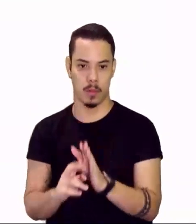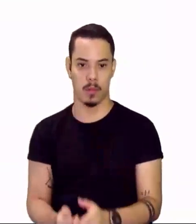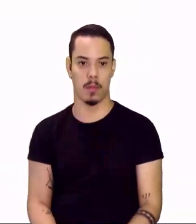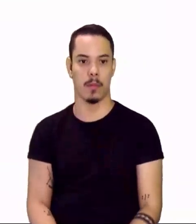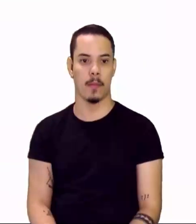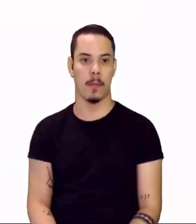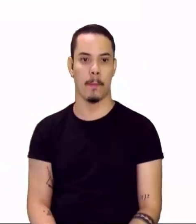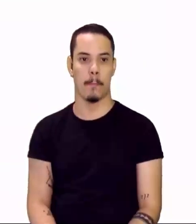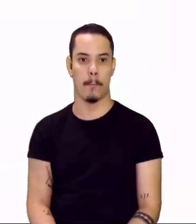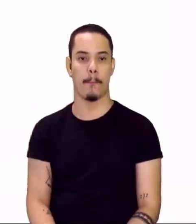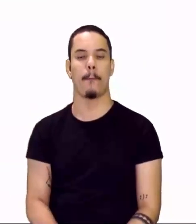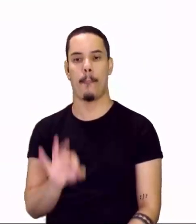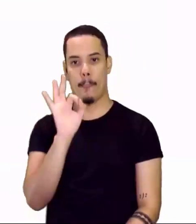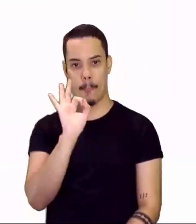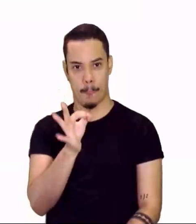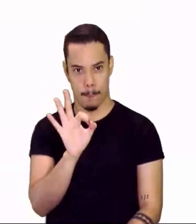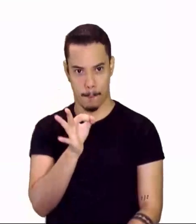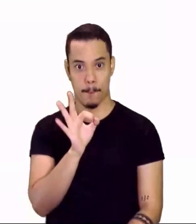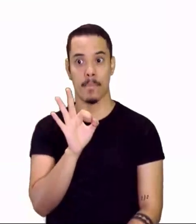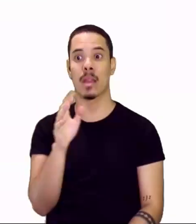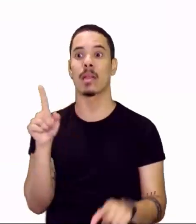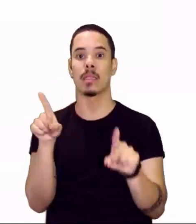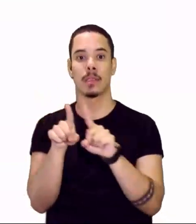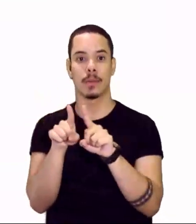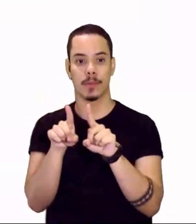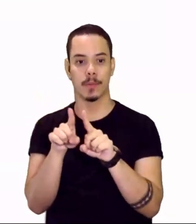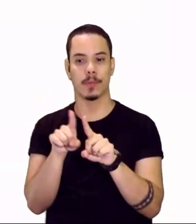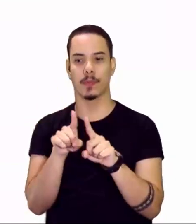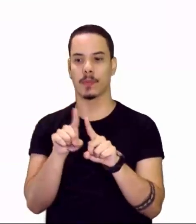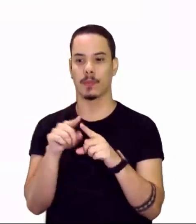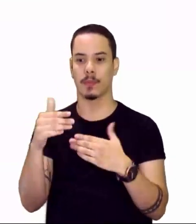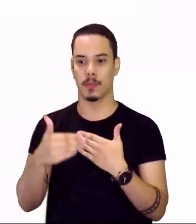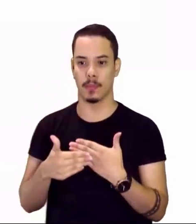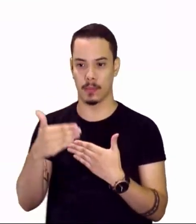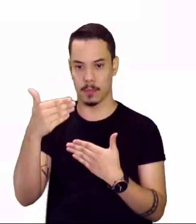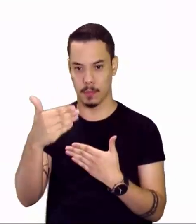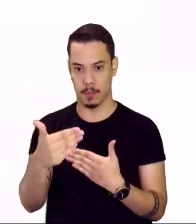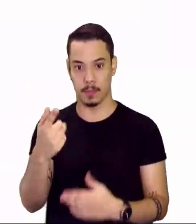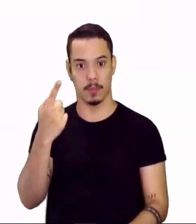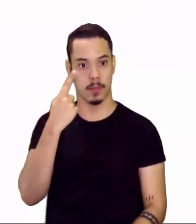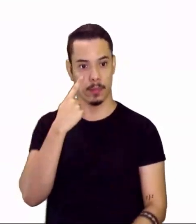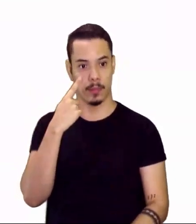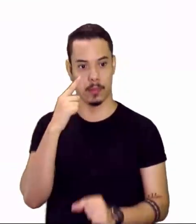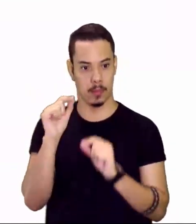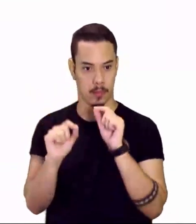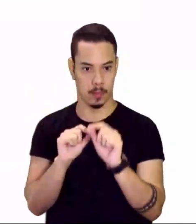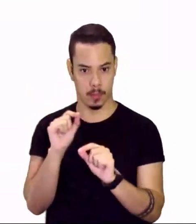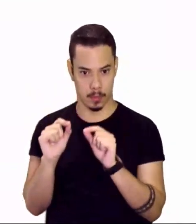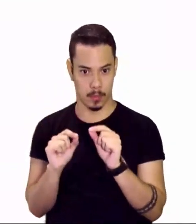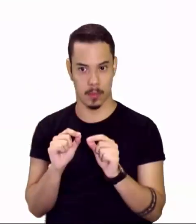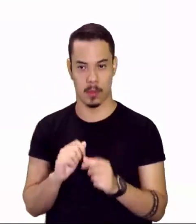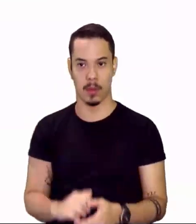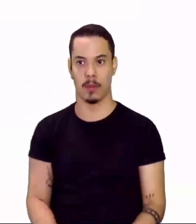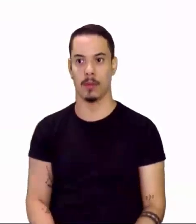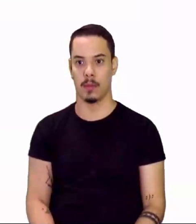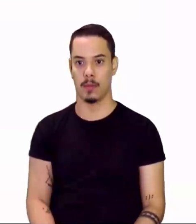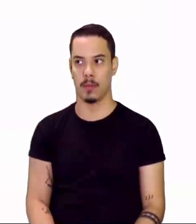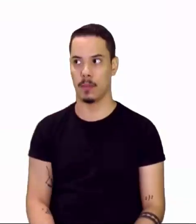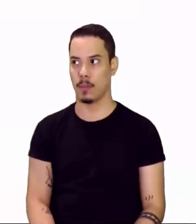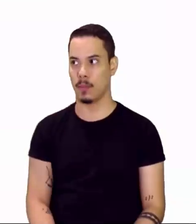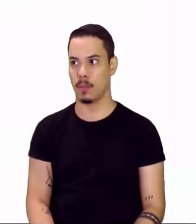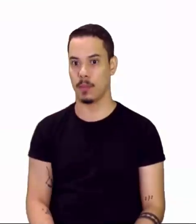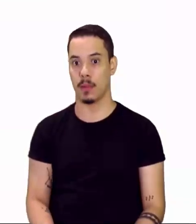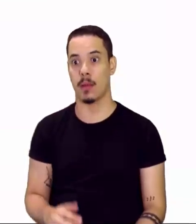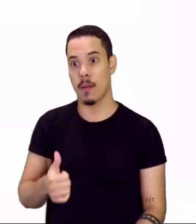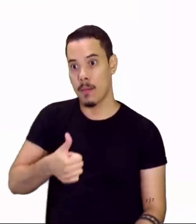Almeida? Exatamente, professora Sabrina. E aí, na sequência, olha só, o que, meu caro aluno? Primeiro, a gente